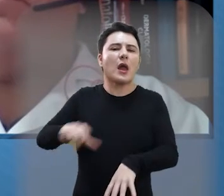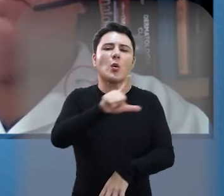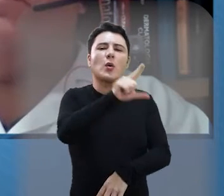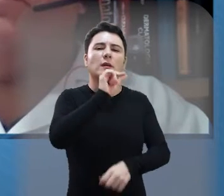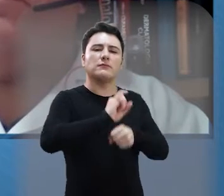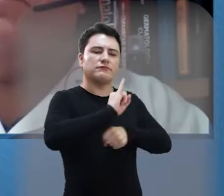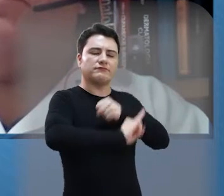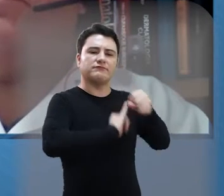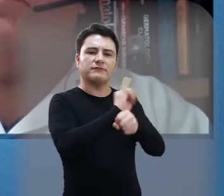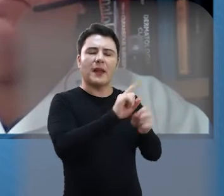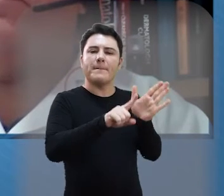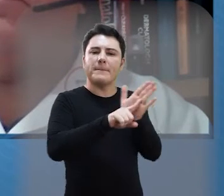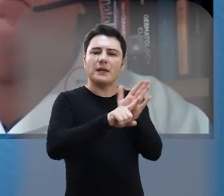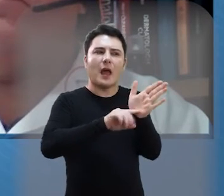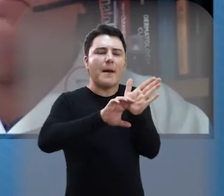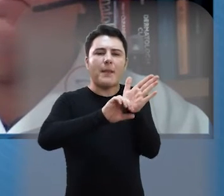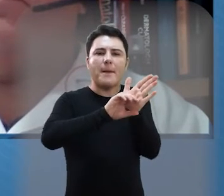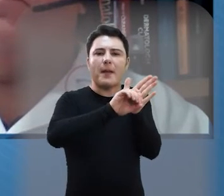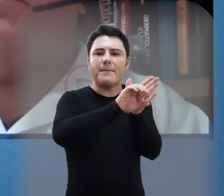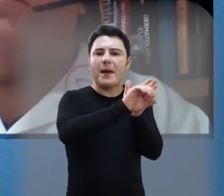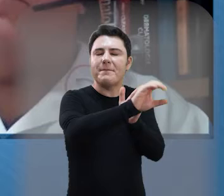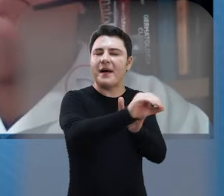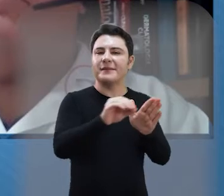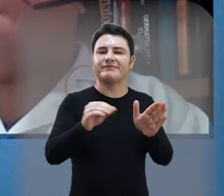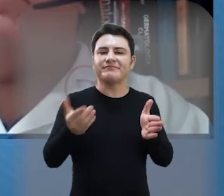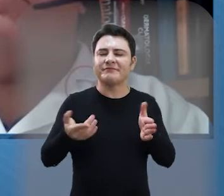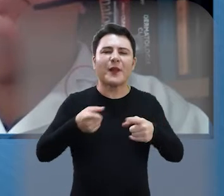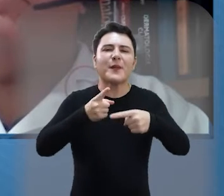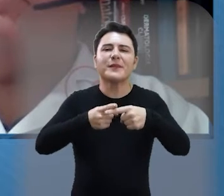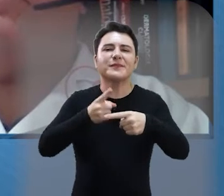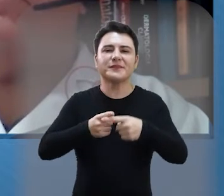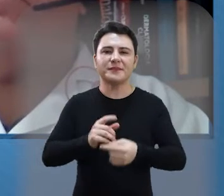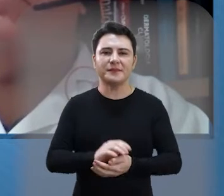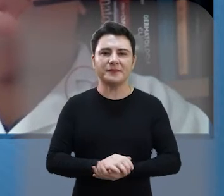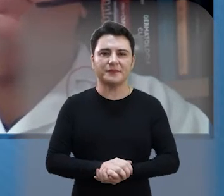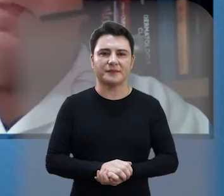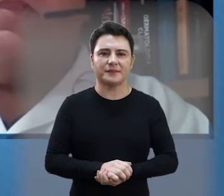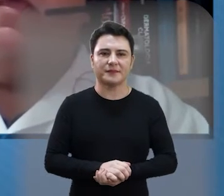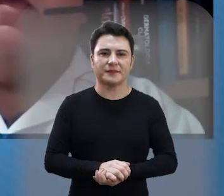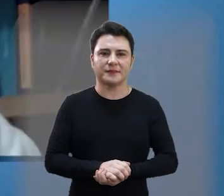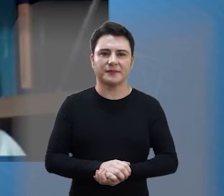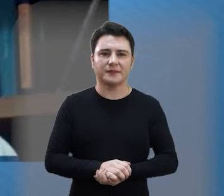orientação profissional pelas redes sociais ou pelo senhor Google?